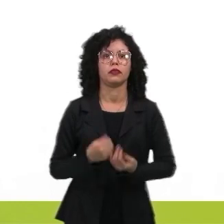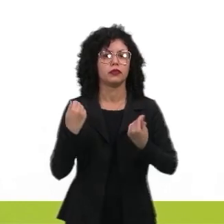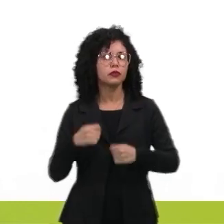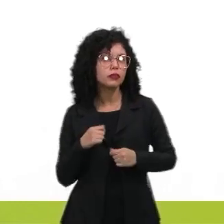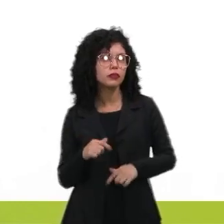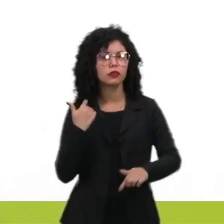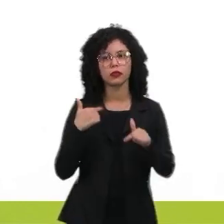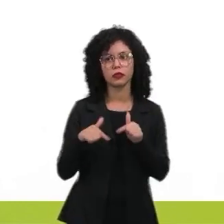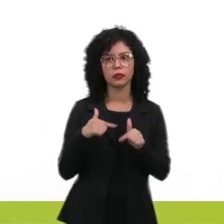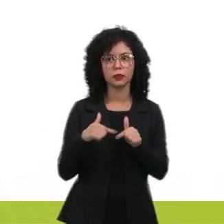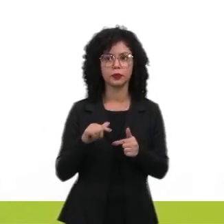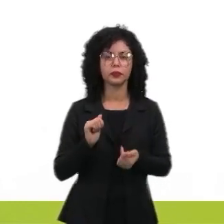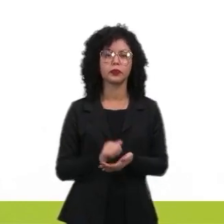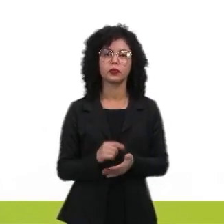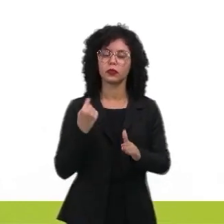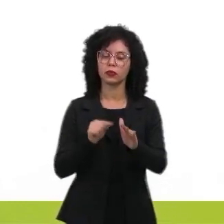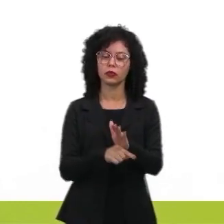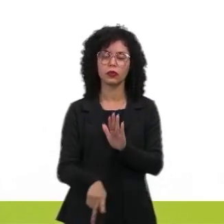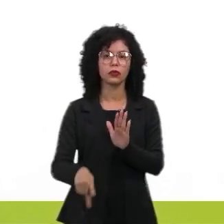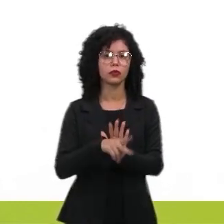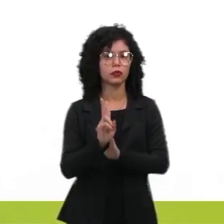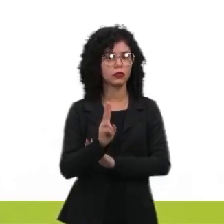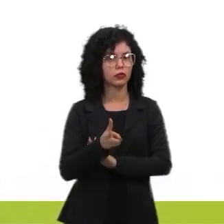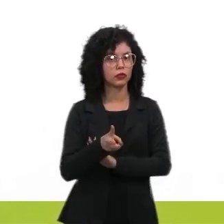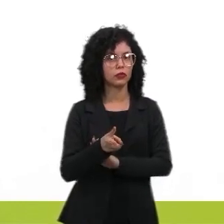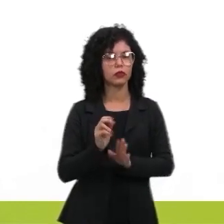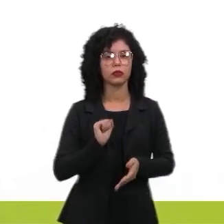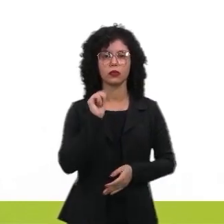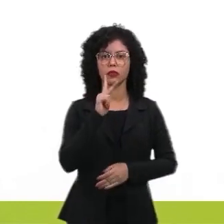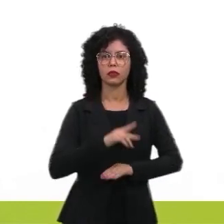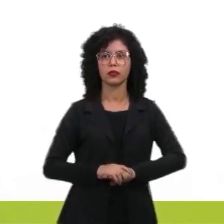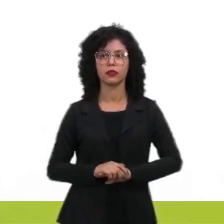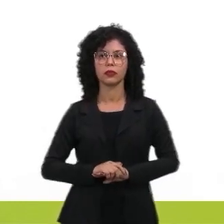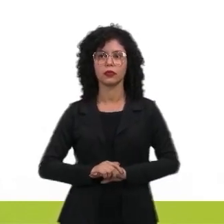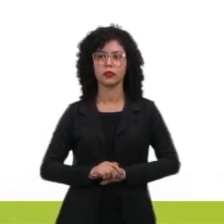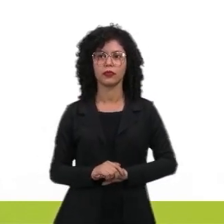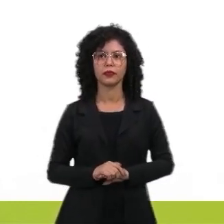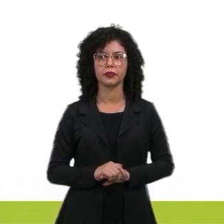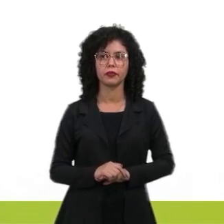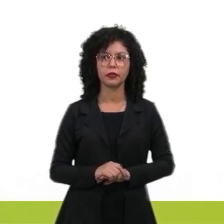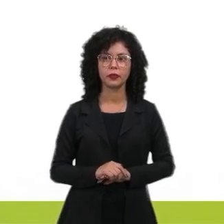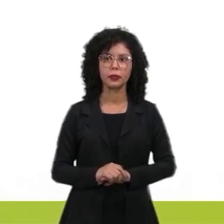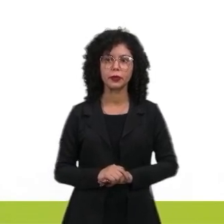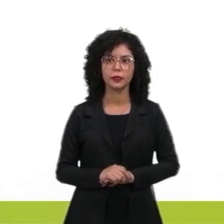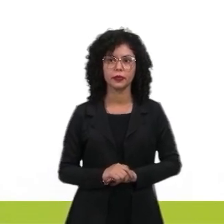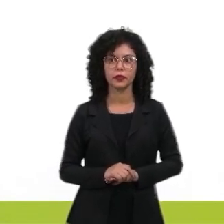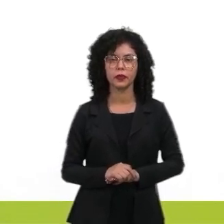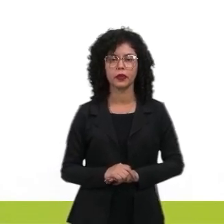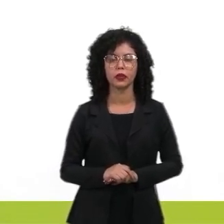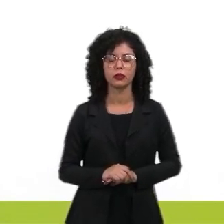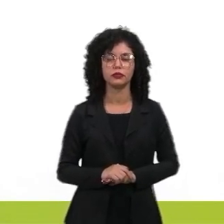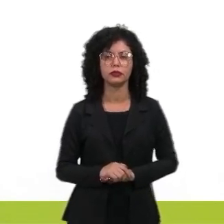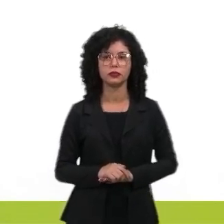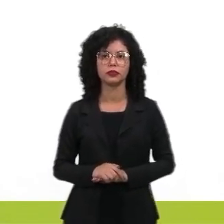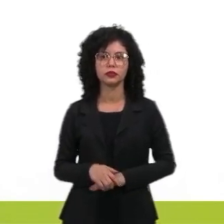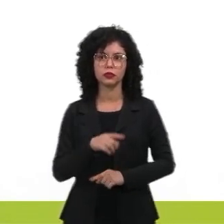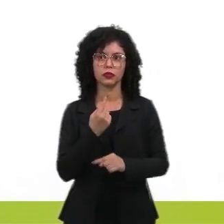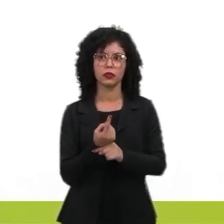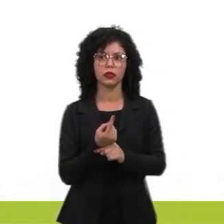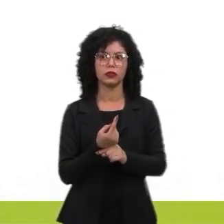ser trabalhados dentro da mesma unidade, ok? Tudo bem? A gente tem exemplos aqui, ó. Eu fiz uma escala aqui de 1